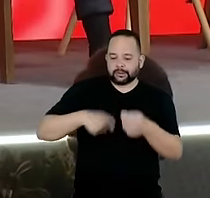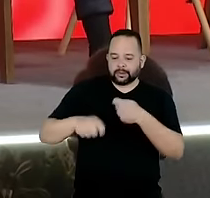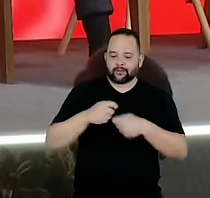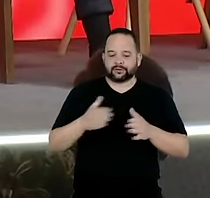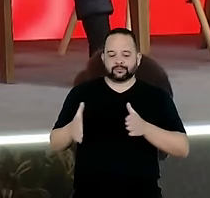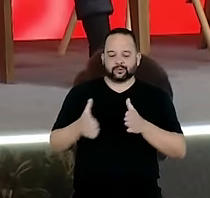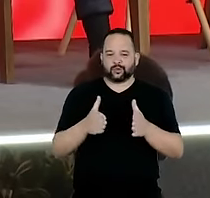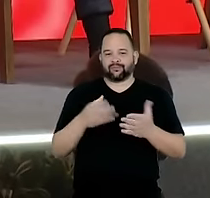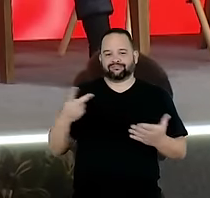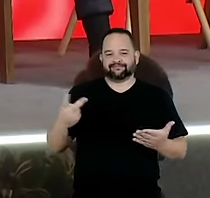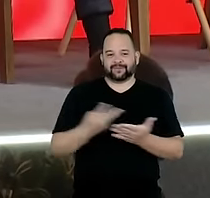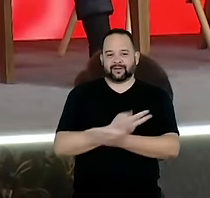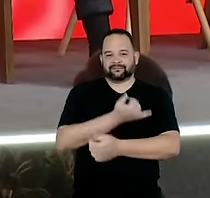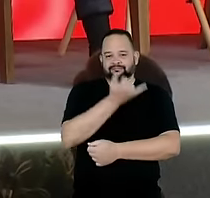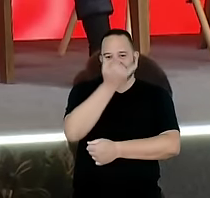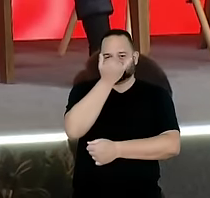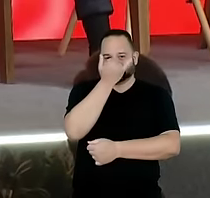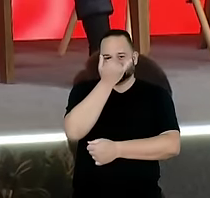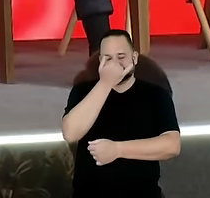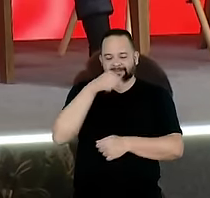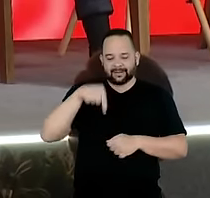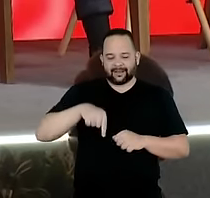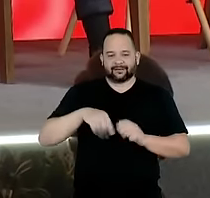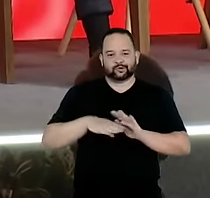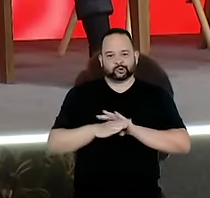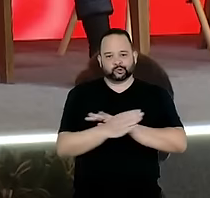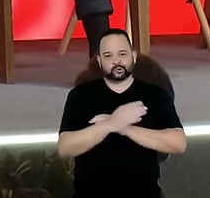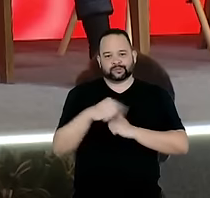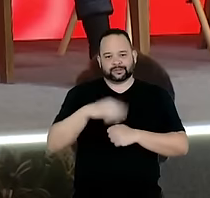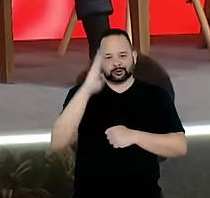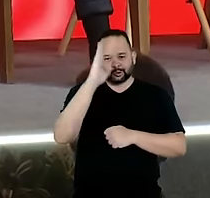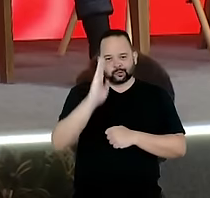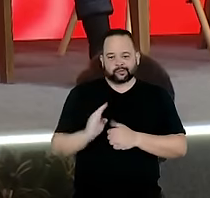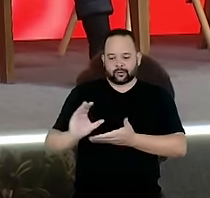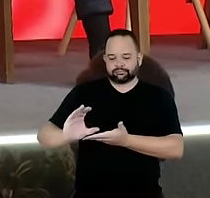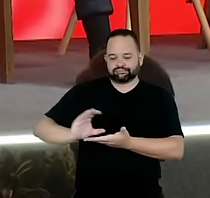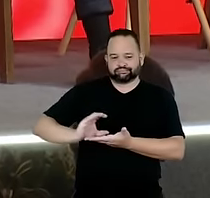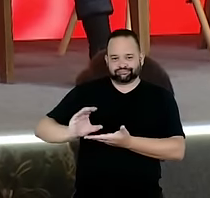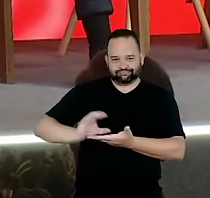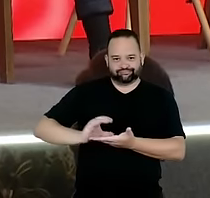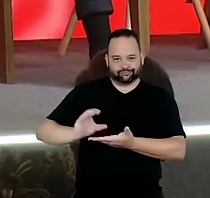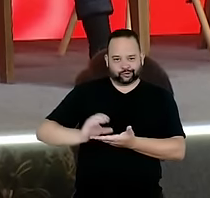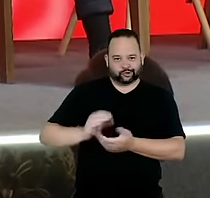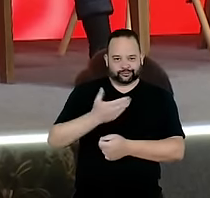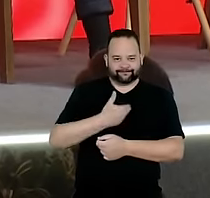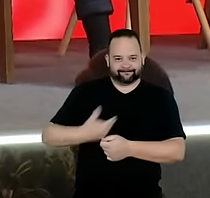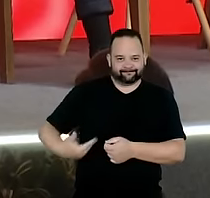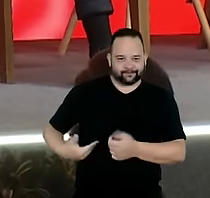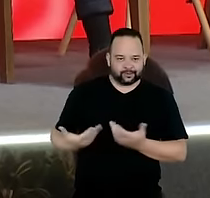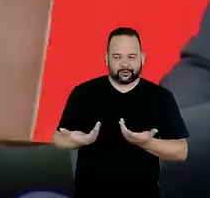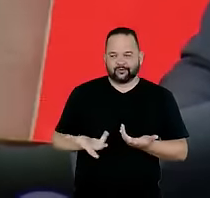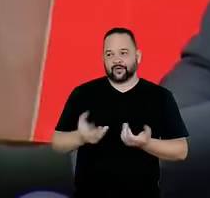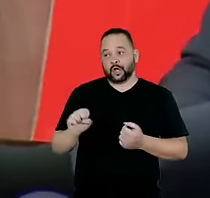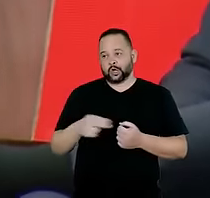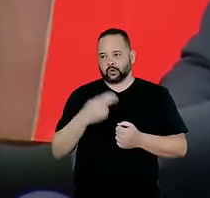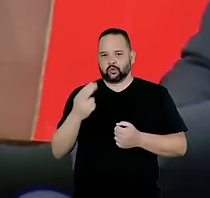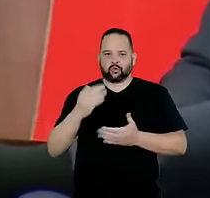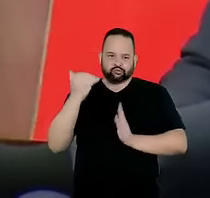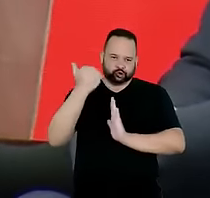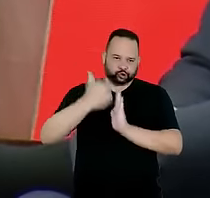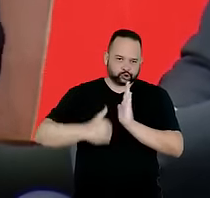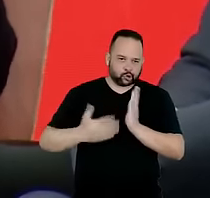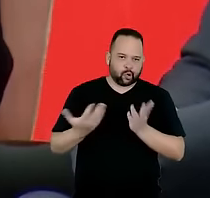às vezes no Brasil com subsídios fazer eh criar uma série de bens locais criar